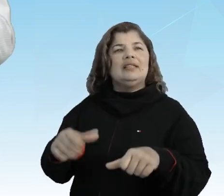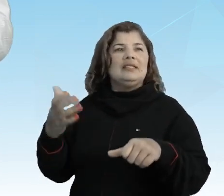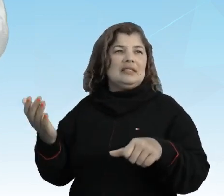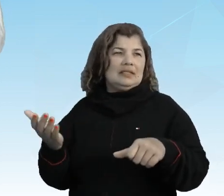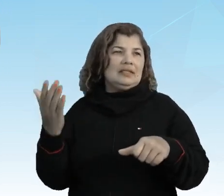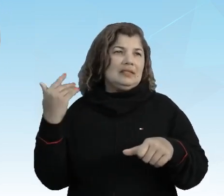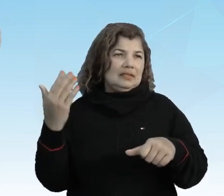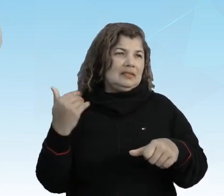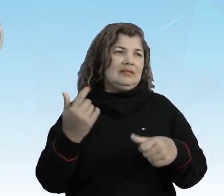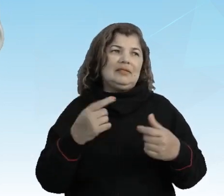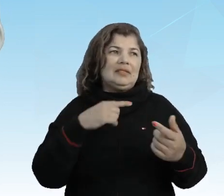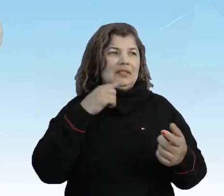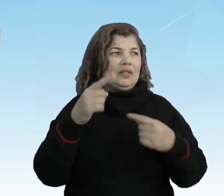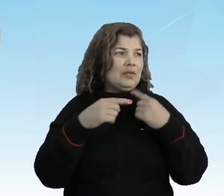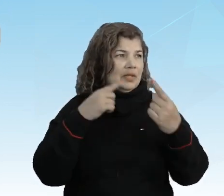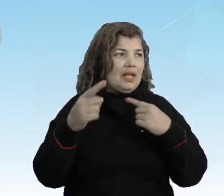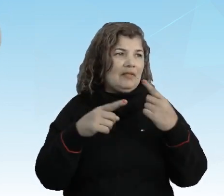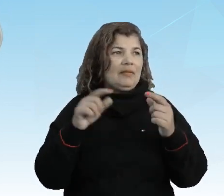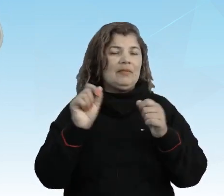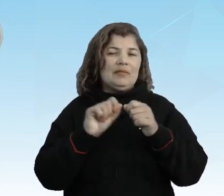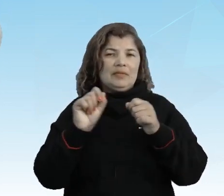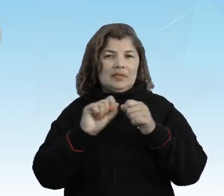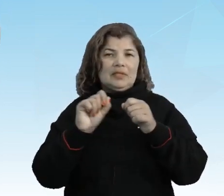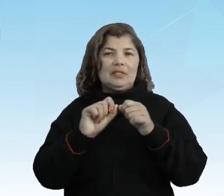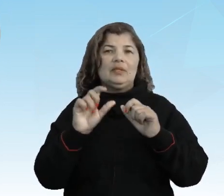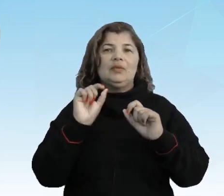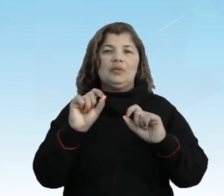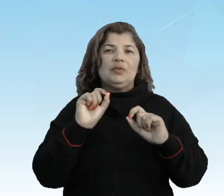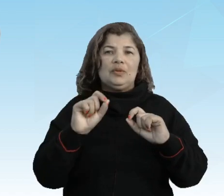momento. Não dava para fazer com que